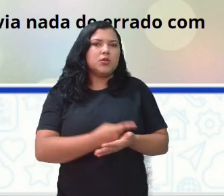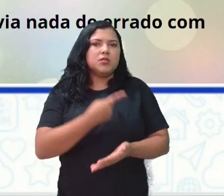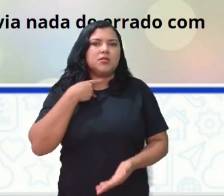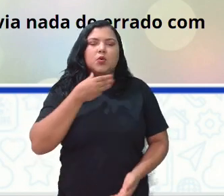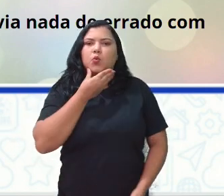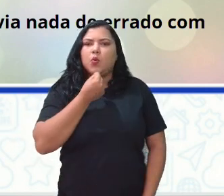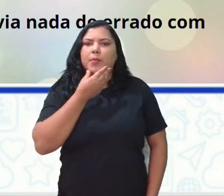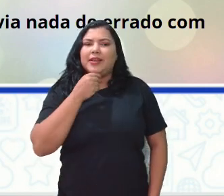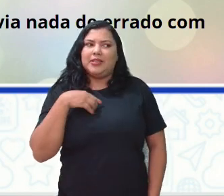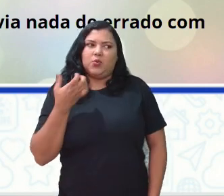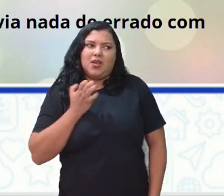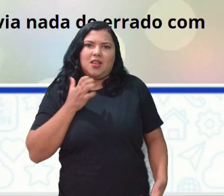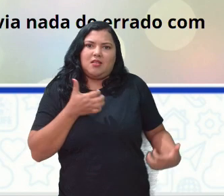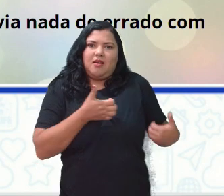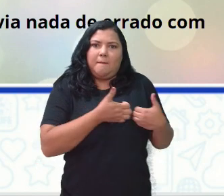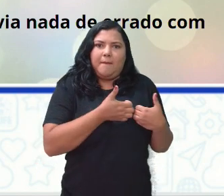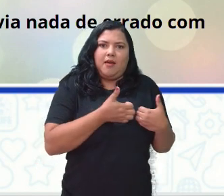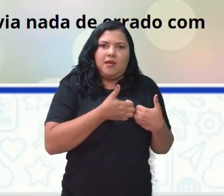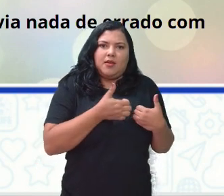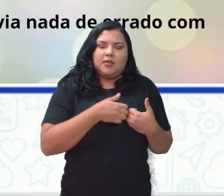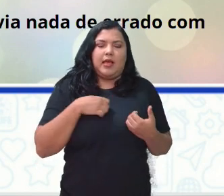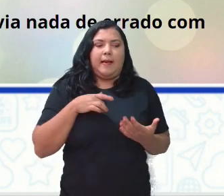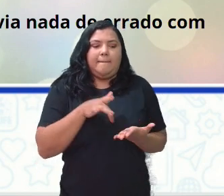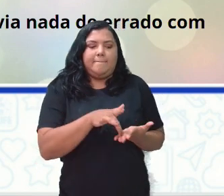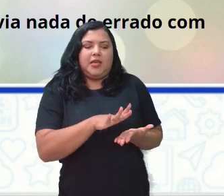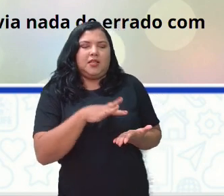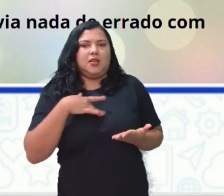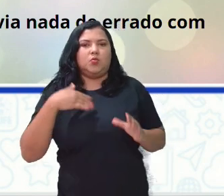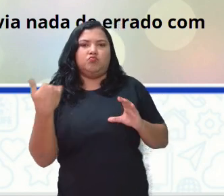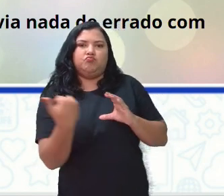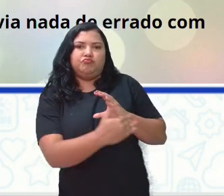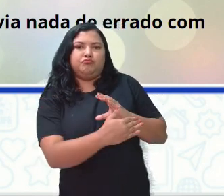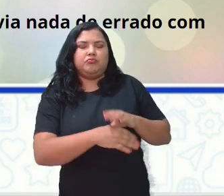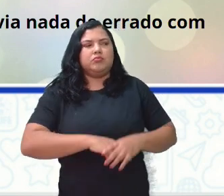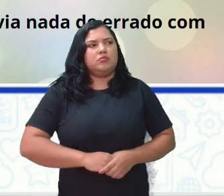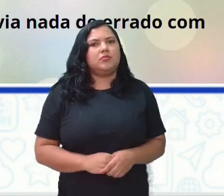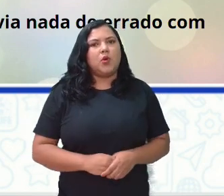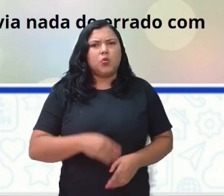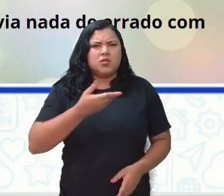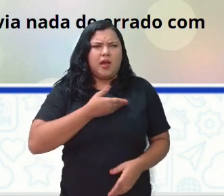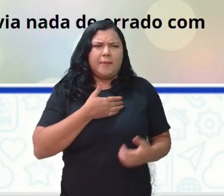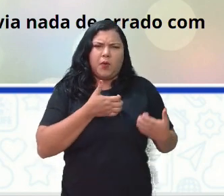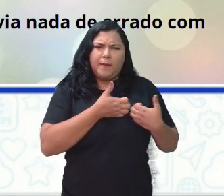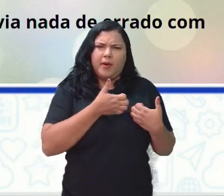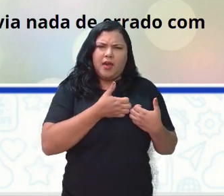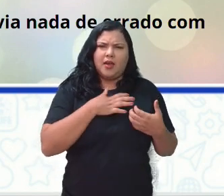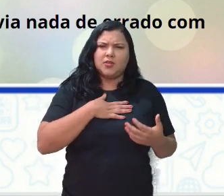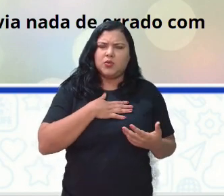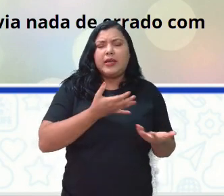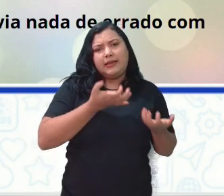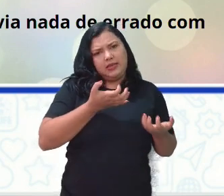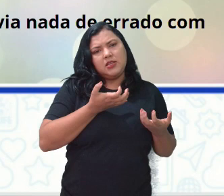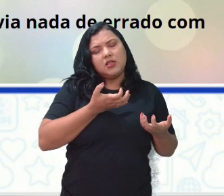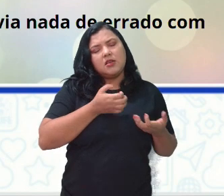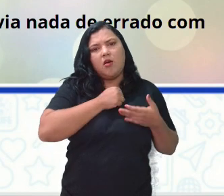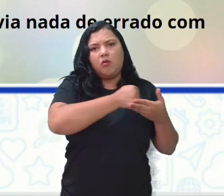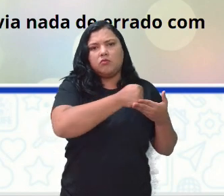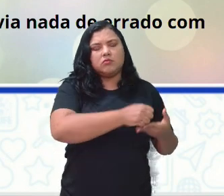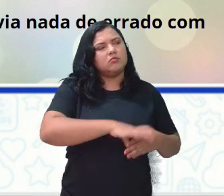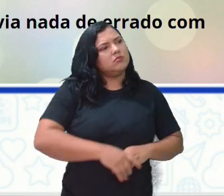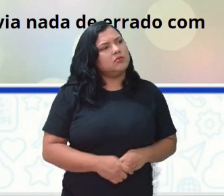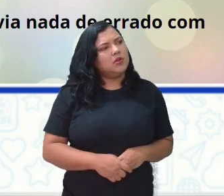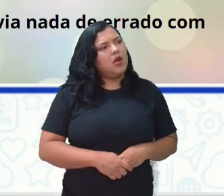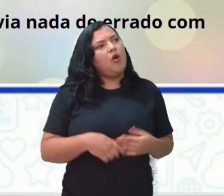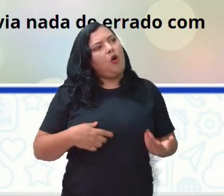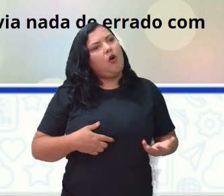Evitava aproximar-se dele. Mandou o pedido de demissão pelo correio. Os amigos mais chegados, numa última tentativa de salvar sua reputação,